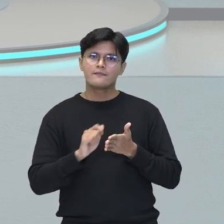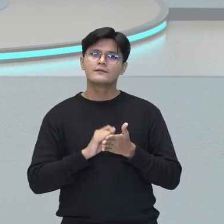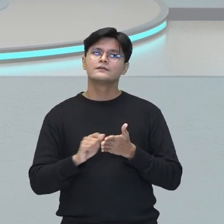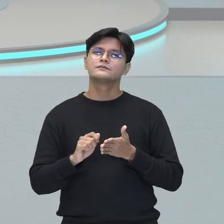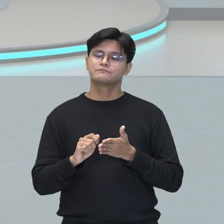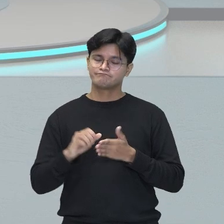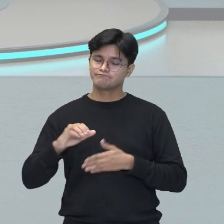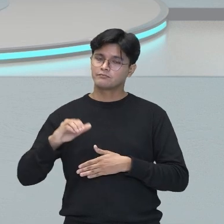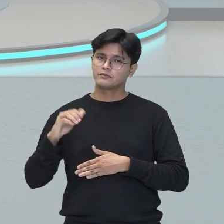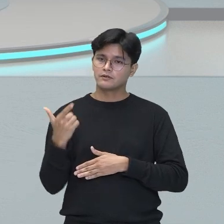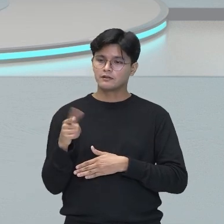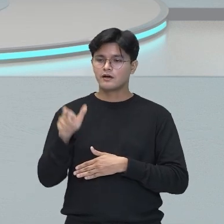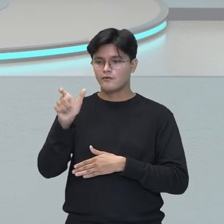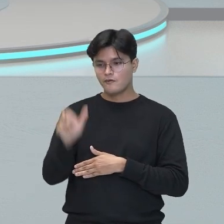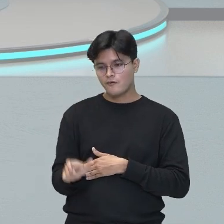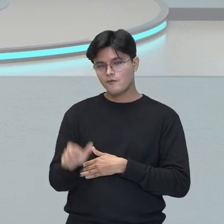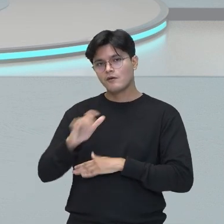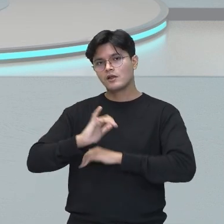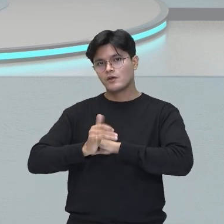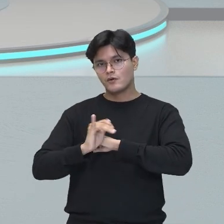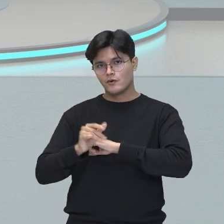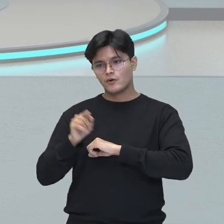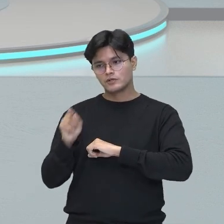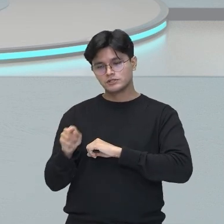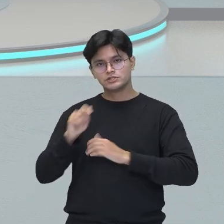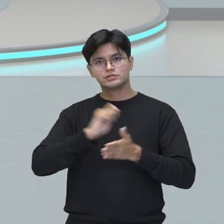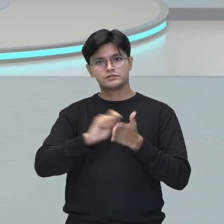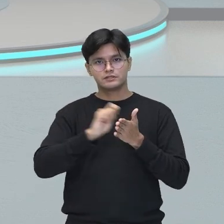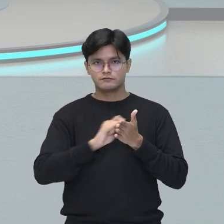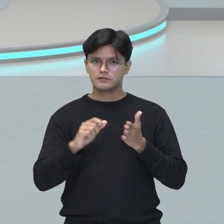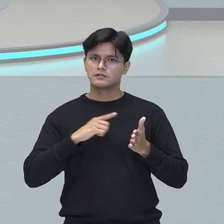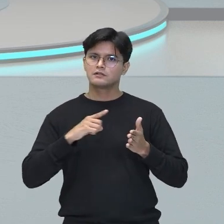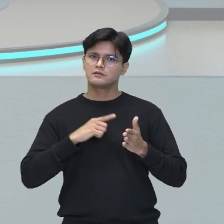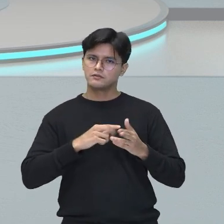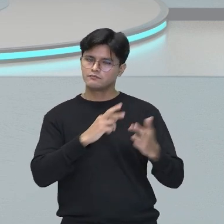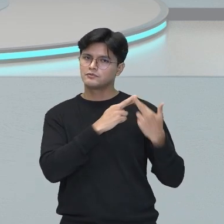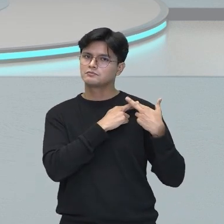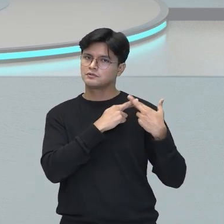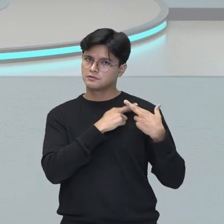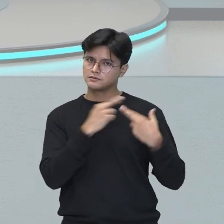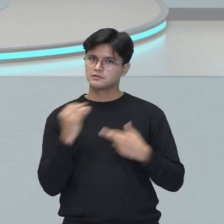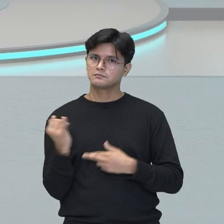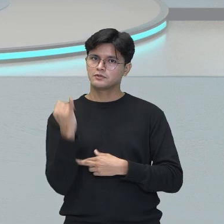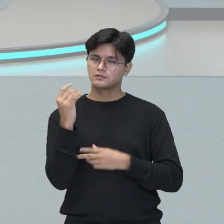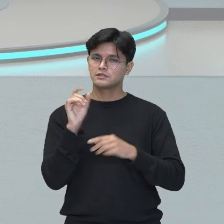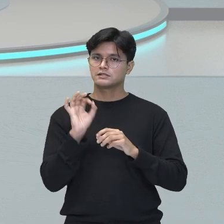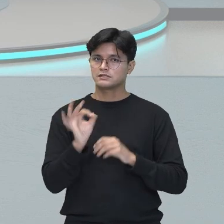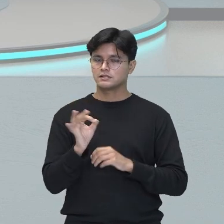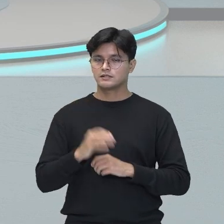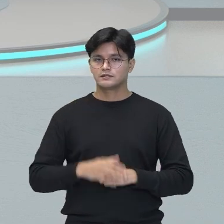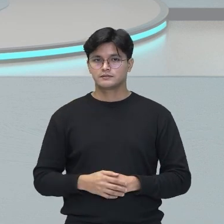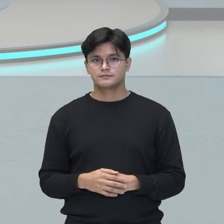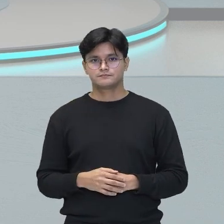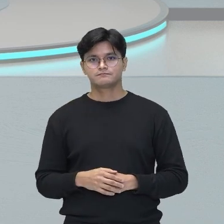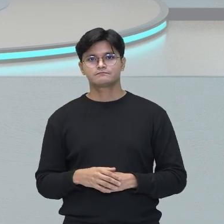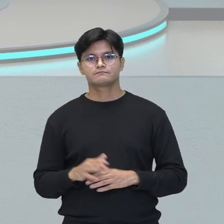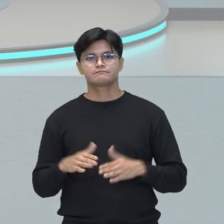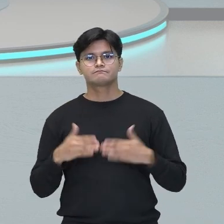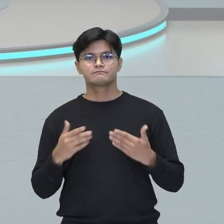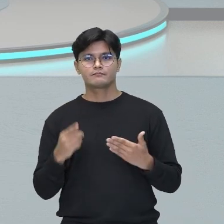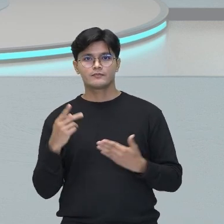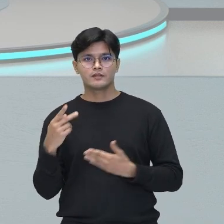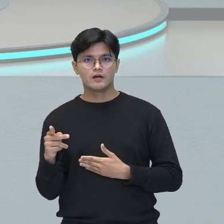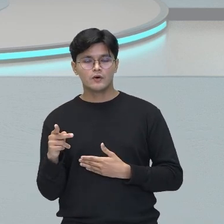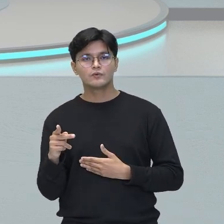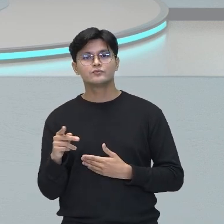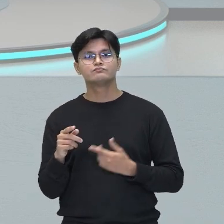cronista ele tinha esse papel fundamental aí são de sua autoria né a crônica de a